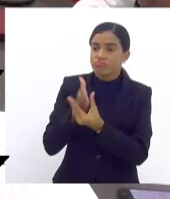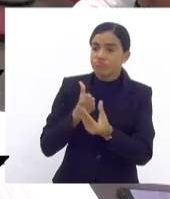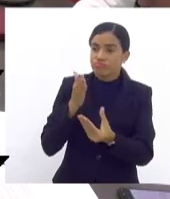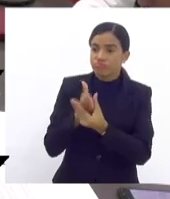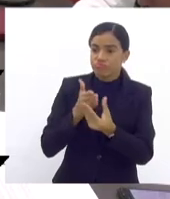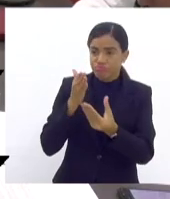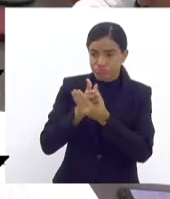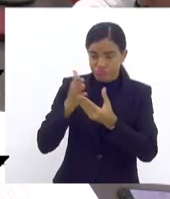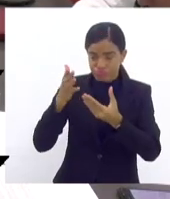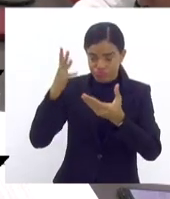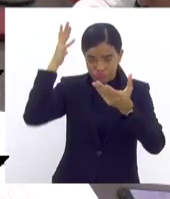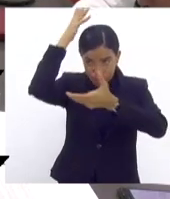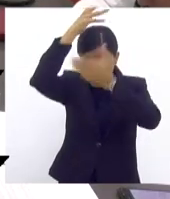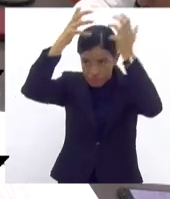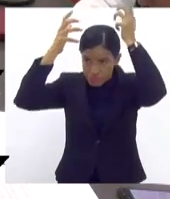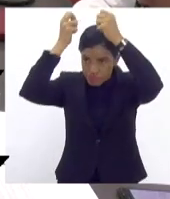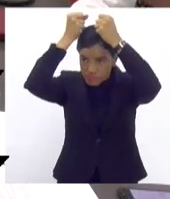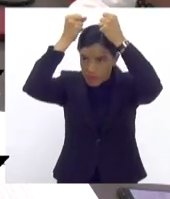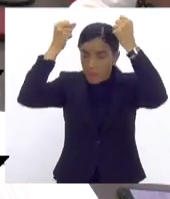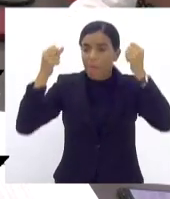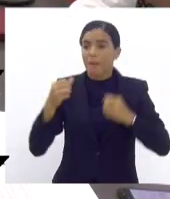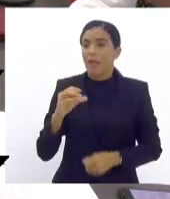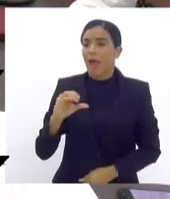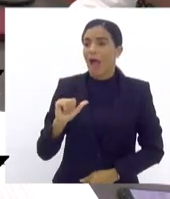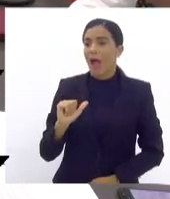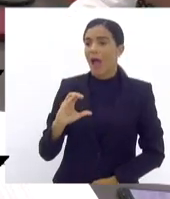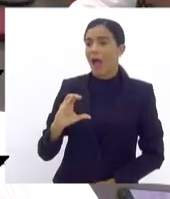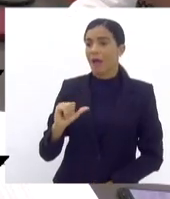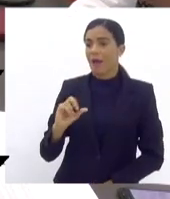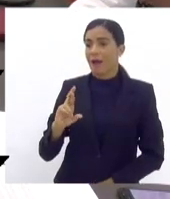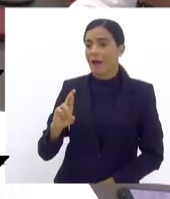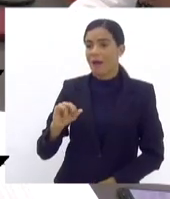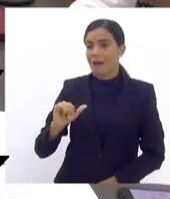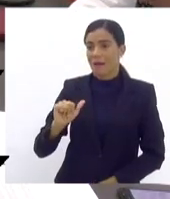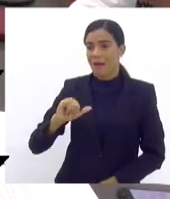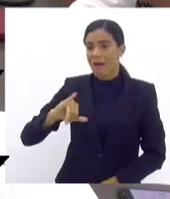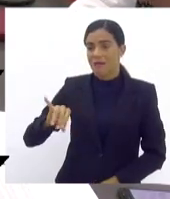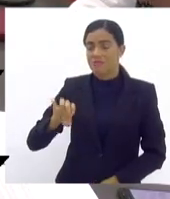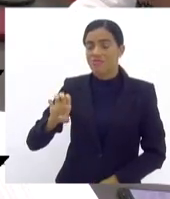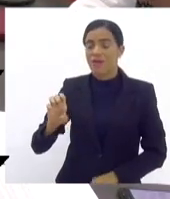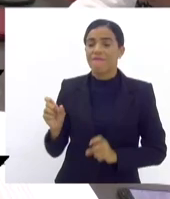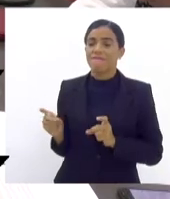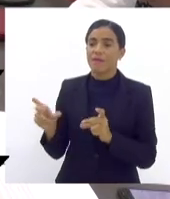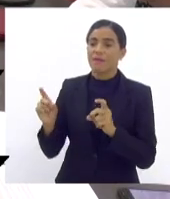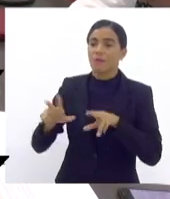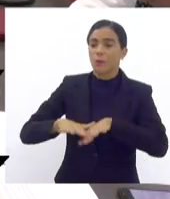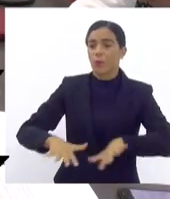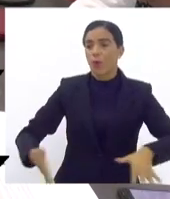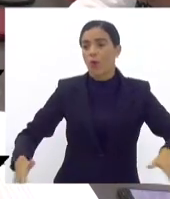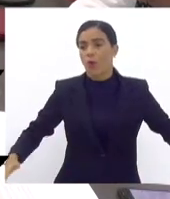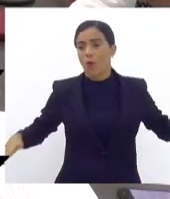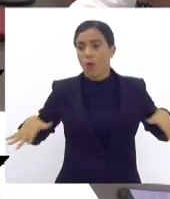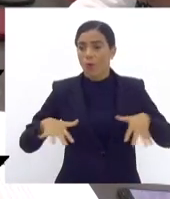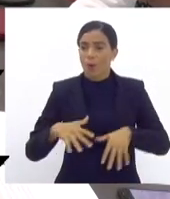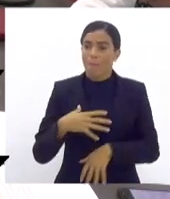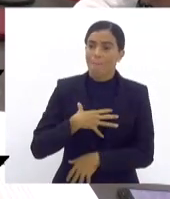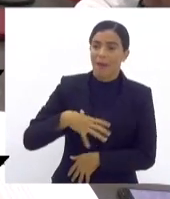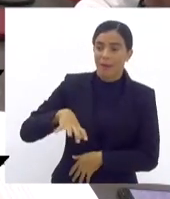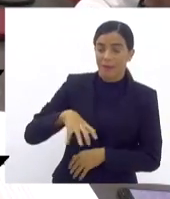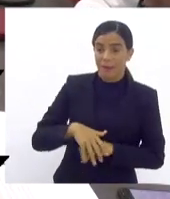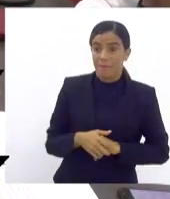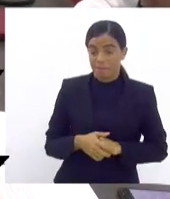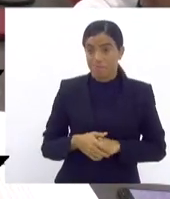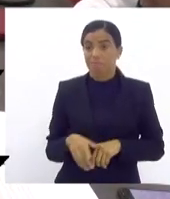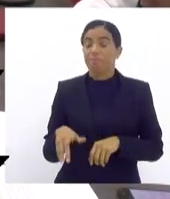do acarajé na forma do artigo 24.7 da Constituição Federal, combinada com o artigo 74.7 da Constituição do Estado do Rio de Janeiro,